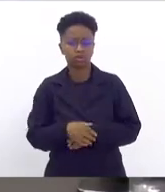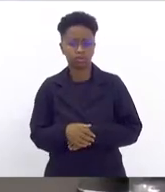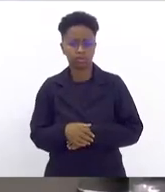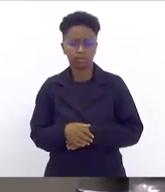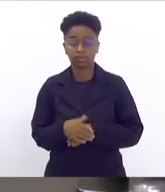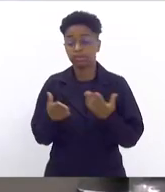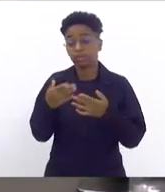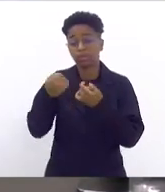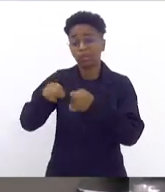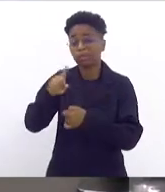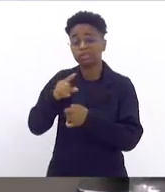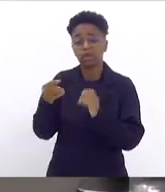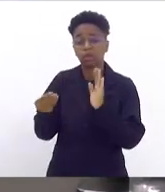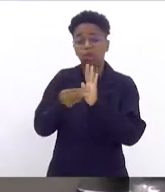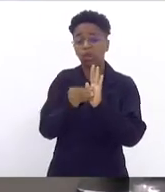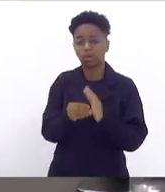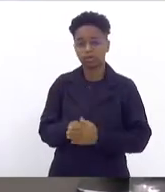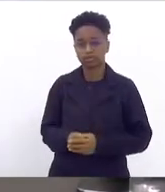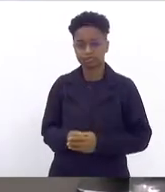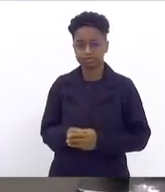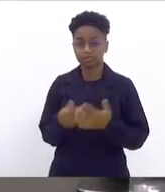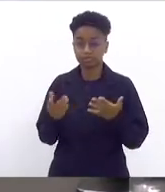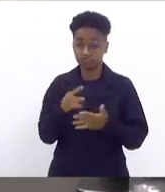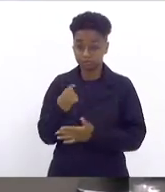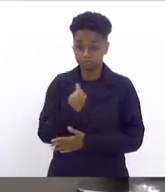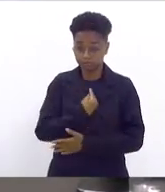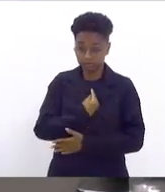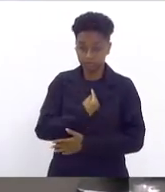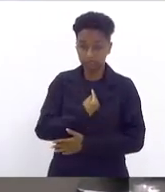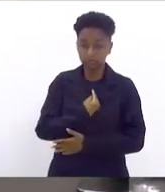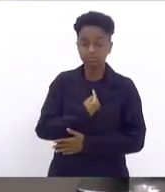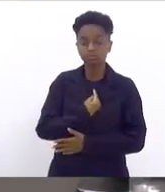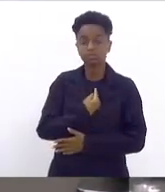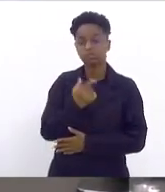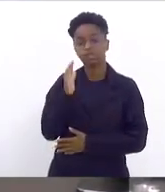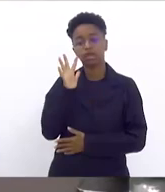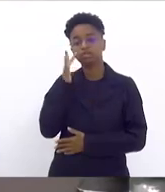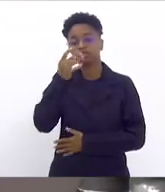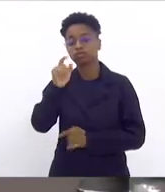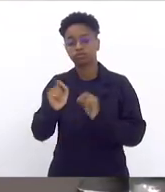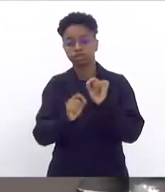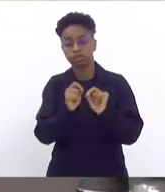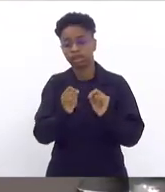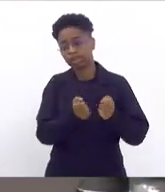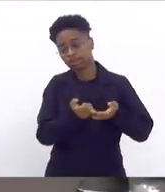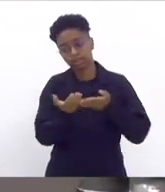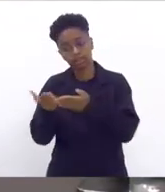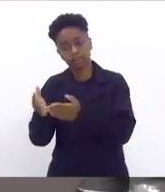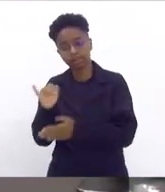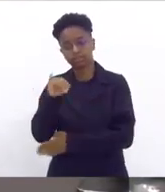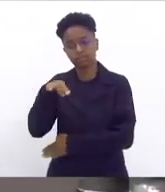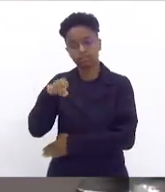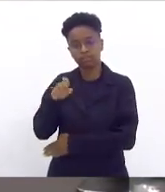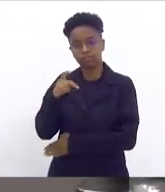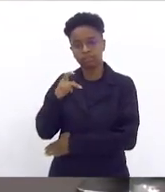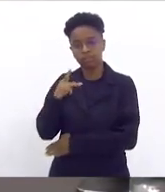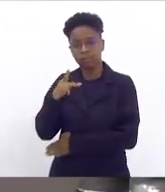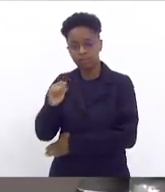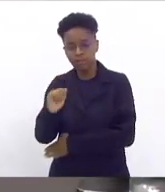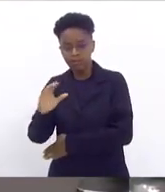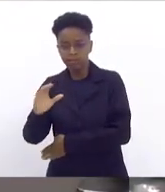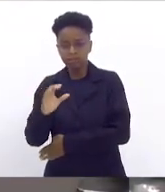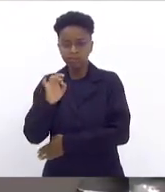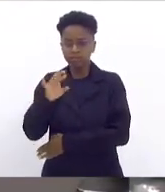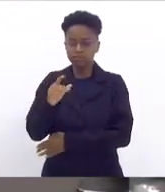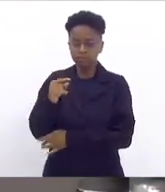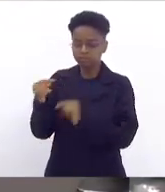então ela não precisava colocar. Então o que a gente está tomando de deliberação, de encaminhar para eles, é o que cabe, né? Para que